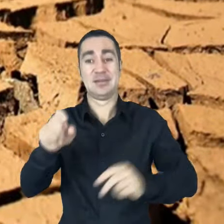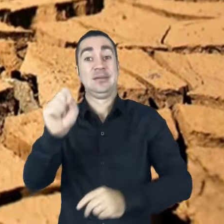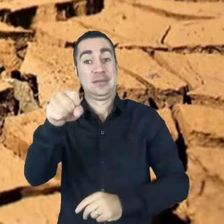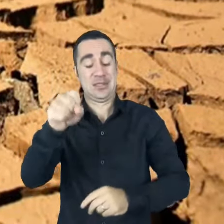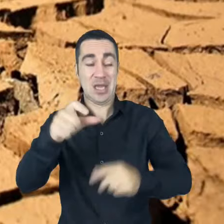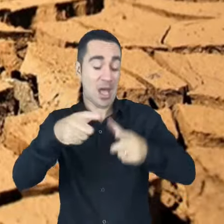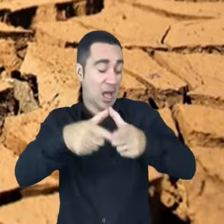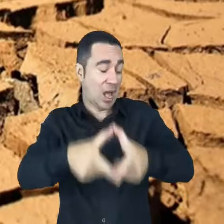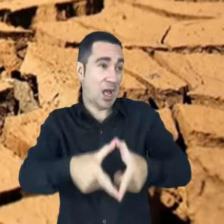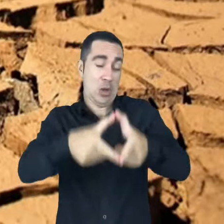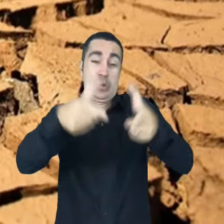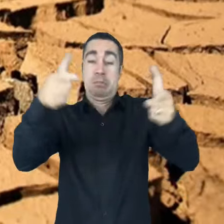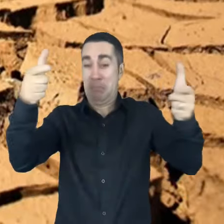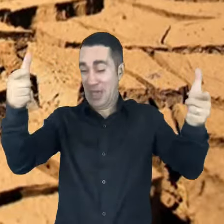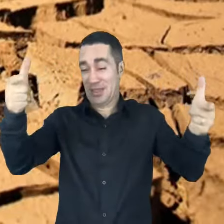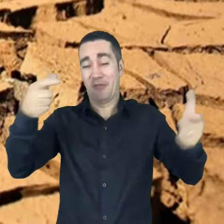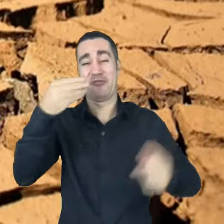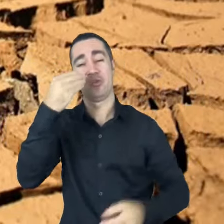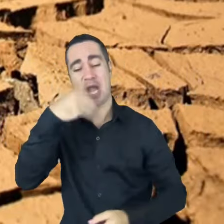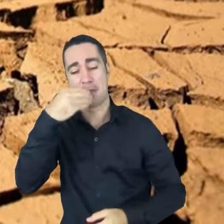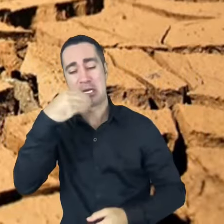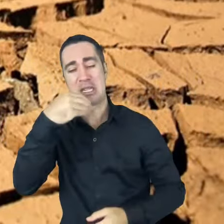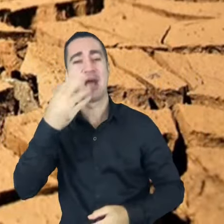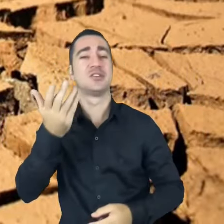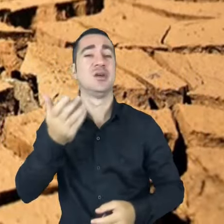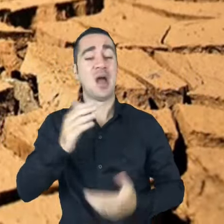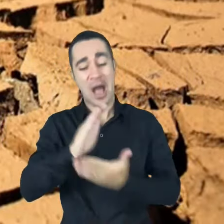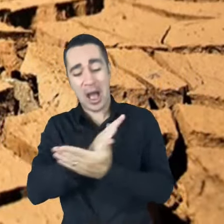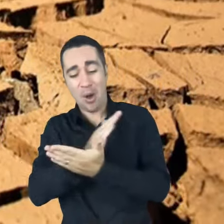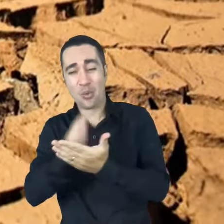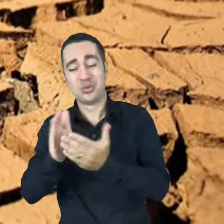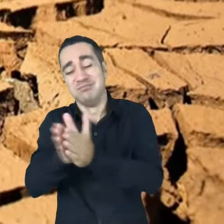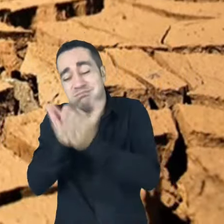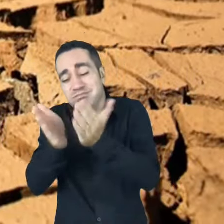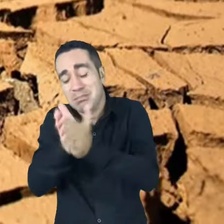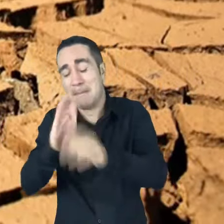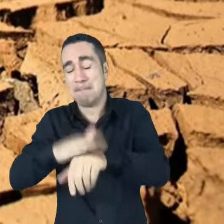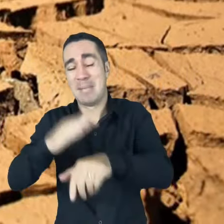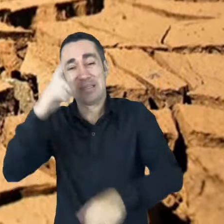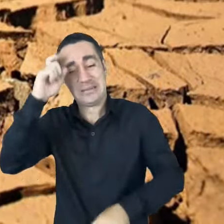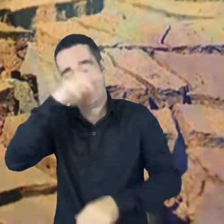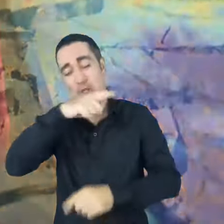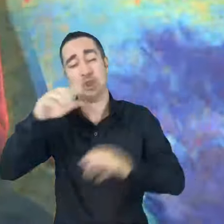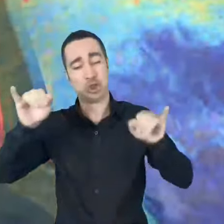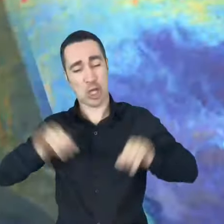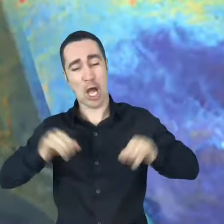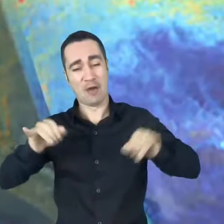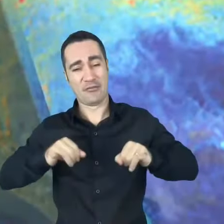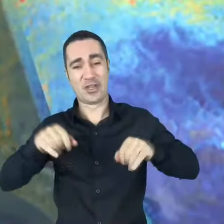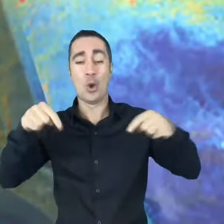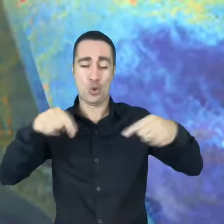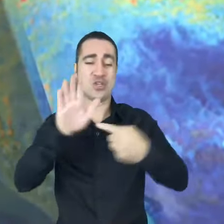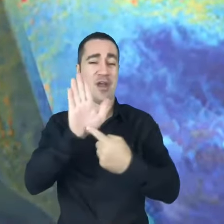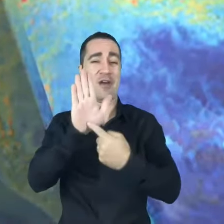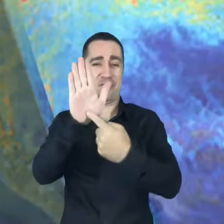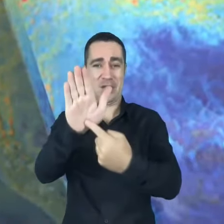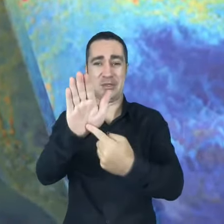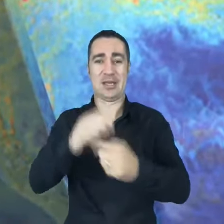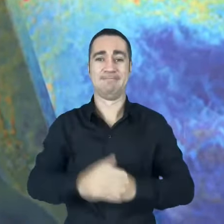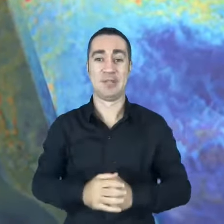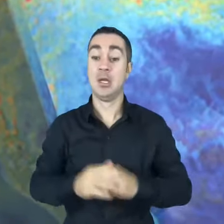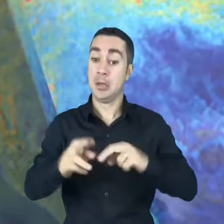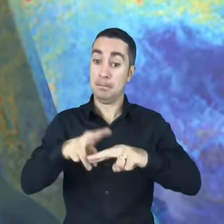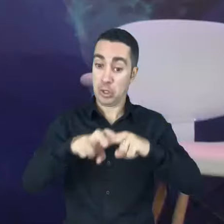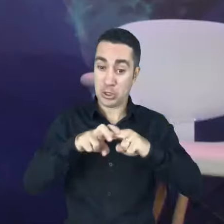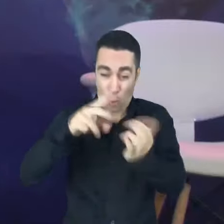a vulnerabilidade daqueles que têm menos recurso. Isso é algo que a gente tem que lembrar. O compromisso que temos pelo planeta exige